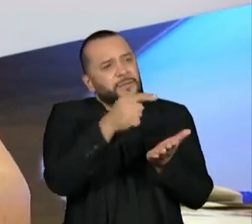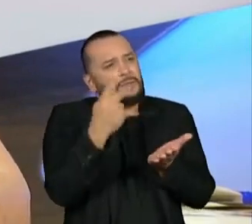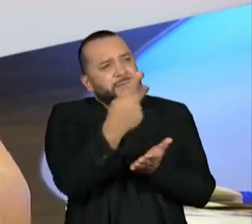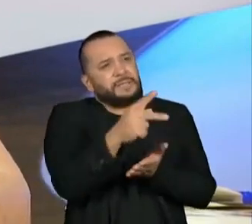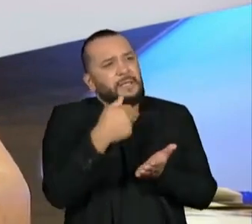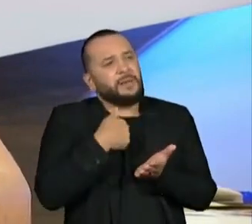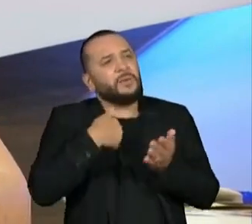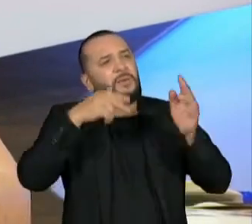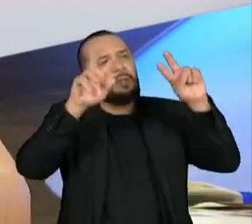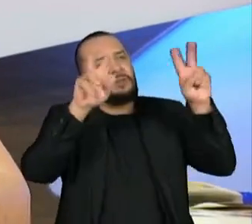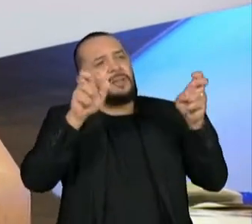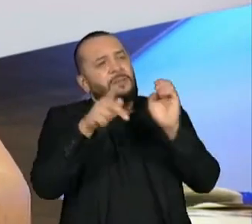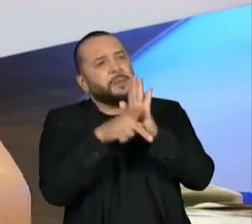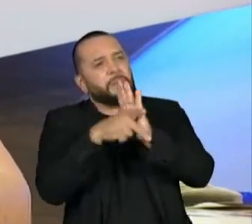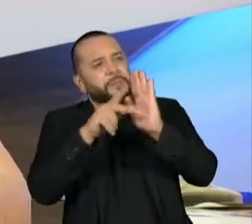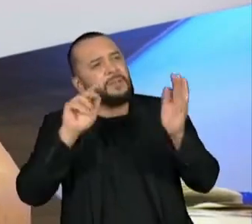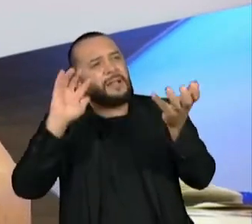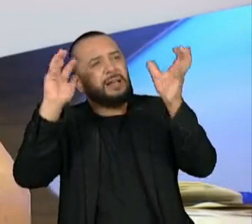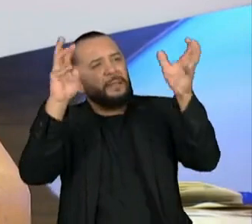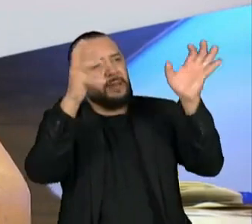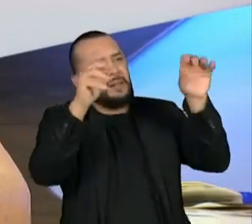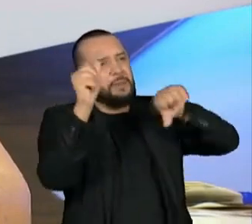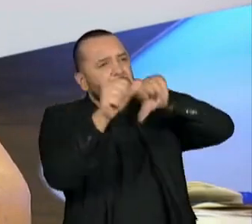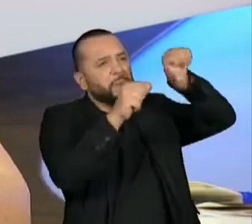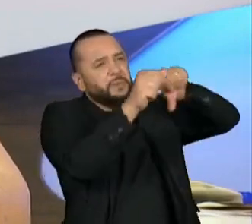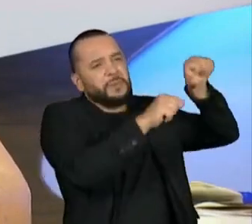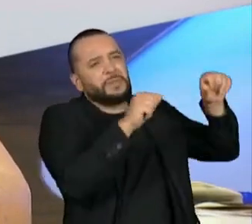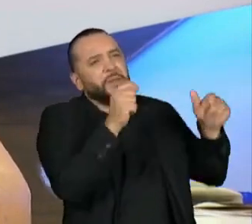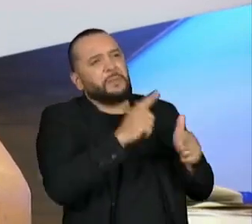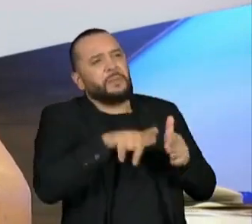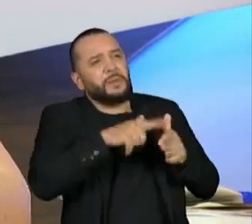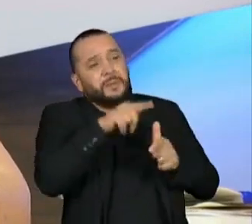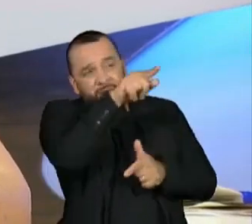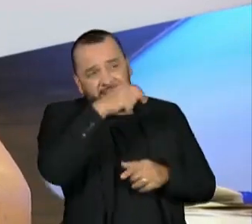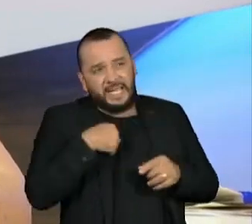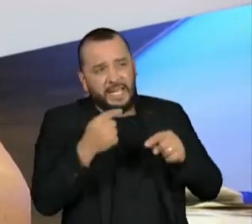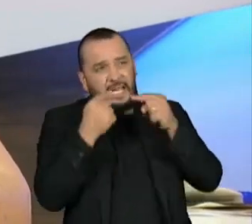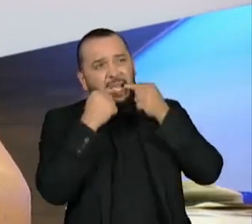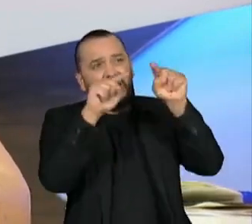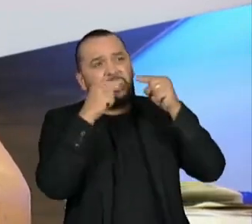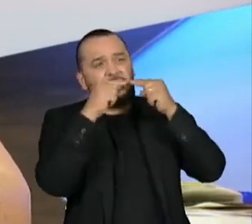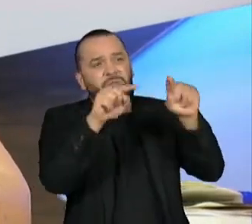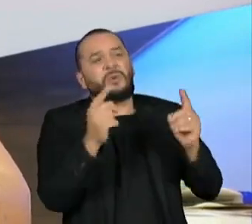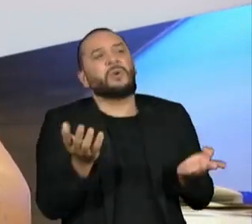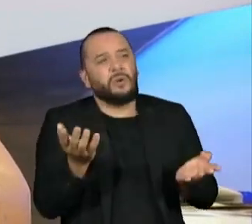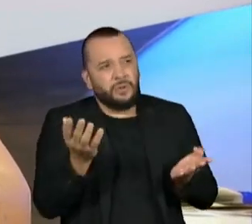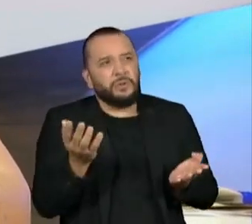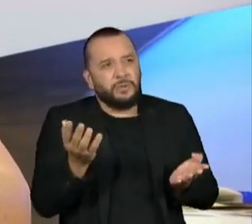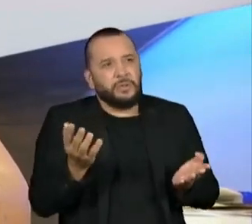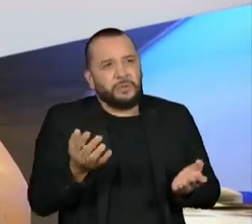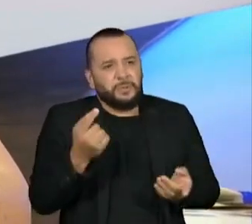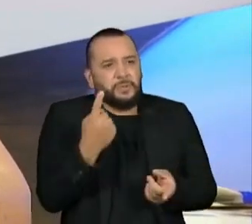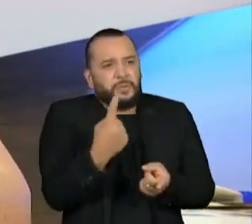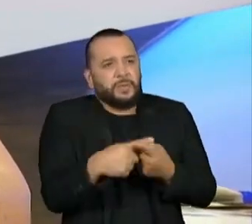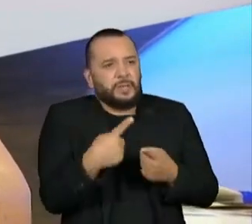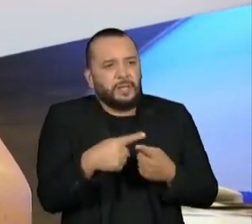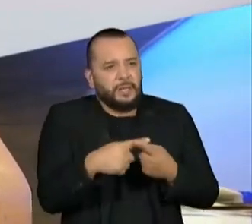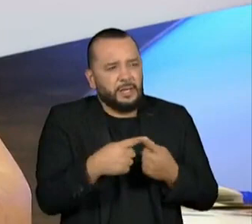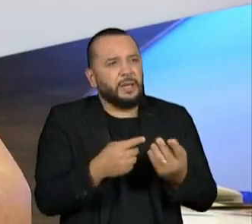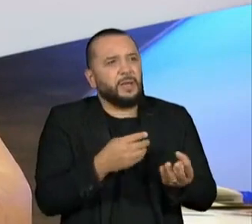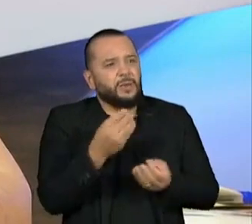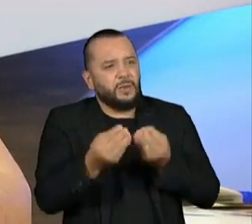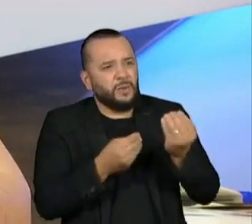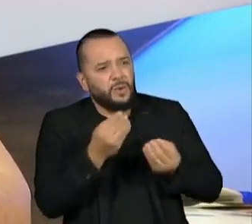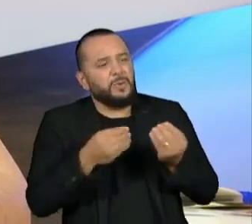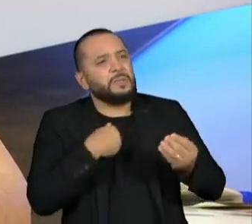crise climática. O senhor tem feito críticas consistentes a respeito da abordagem assumida por